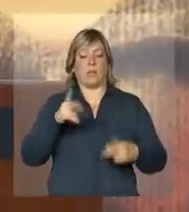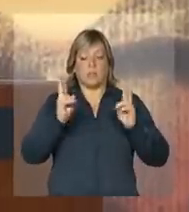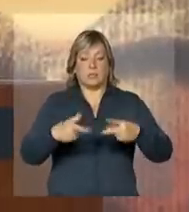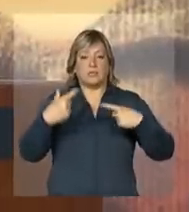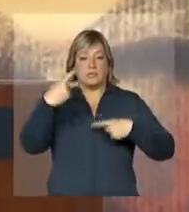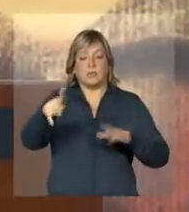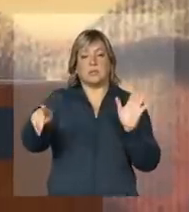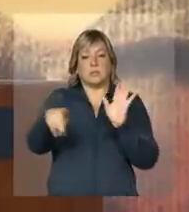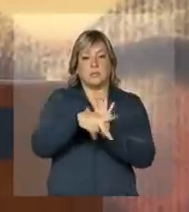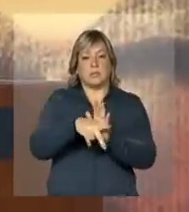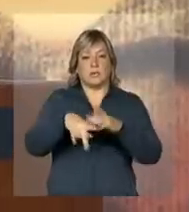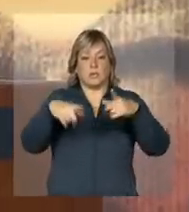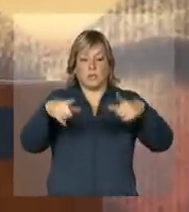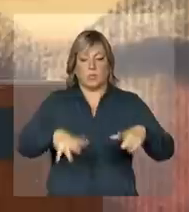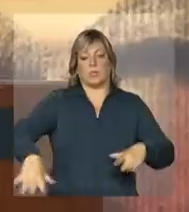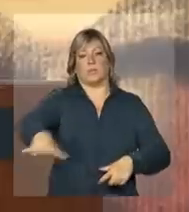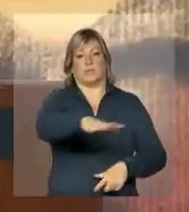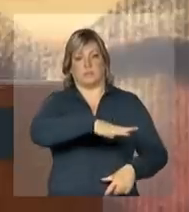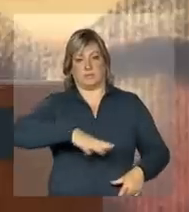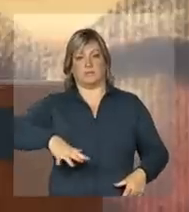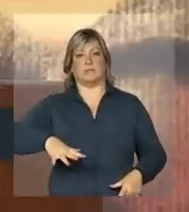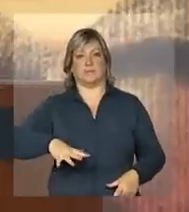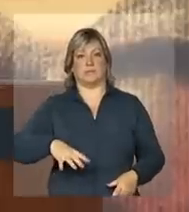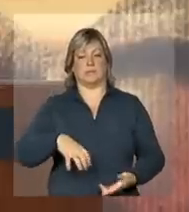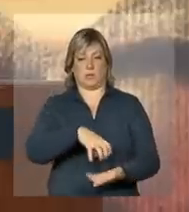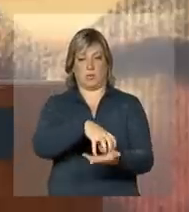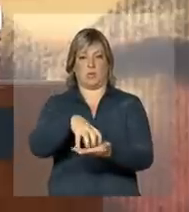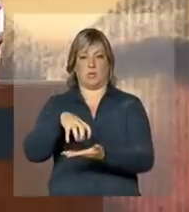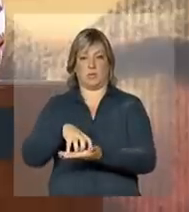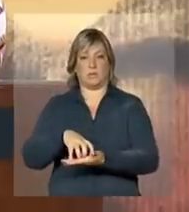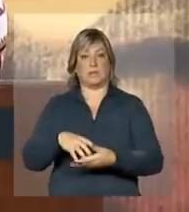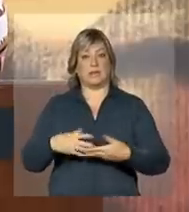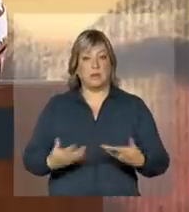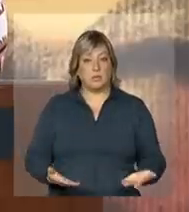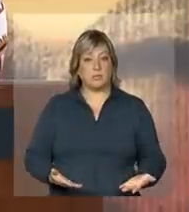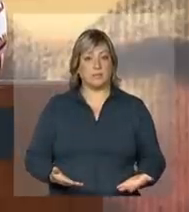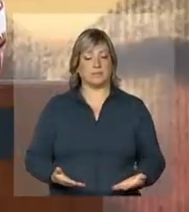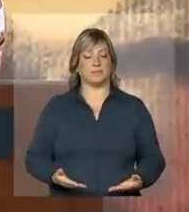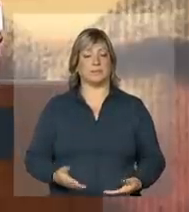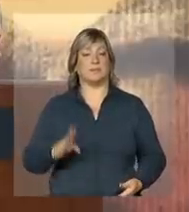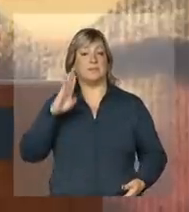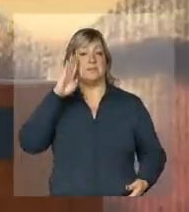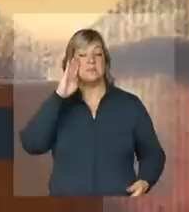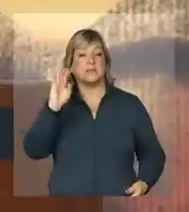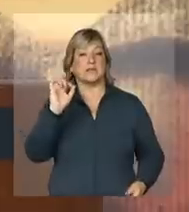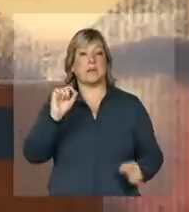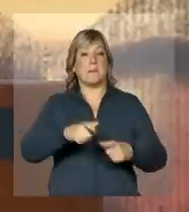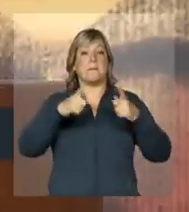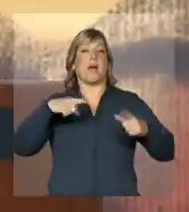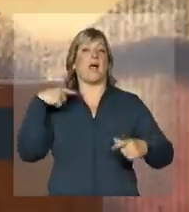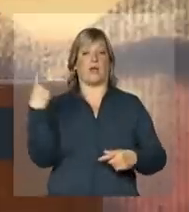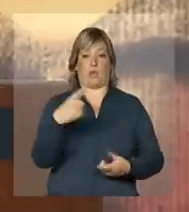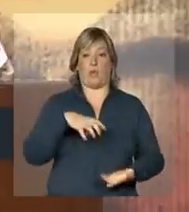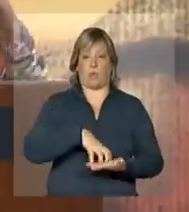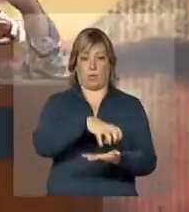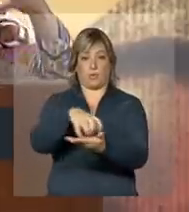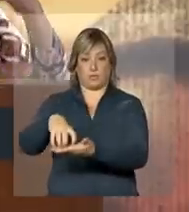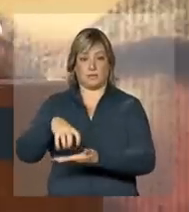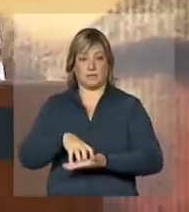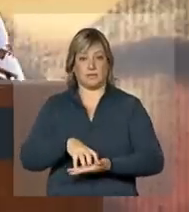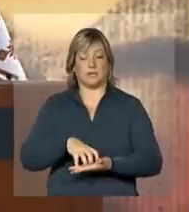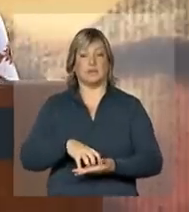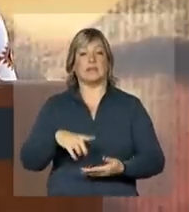determinadas eh comunidades então principalmente a maioria das Comunidades elas são